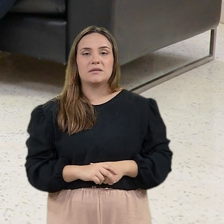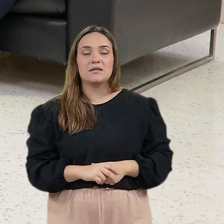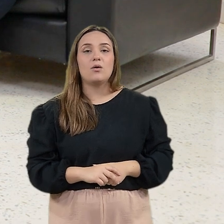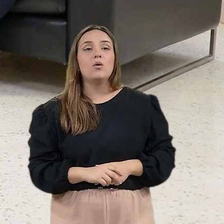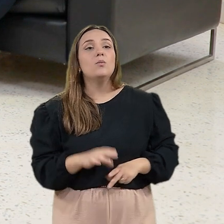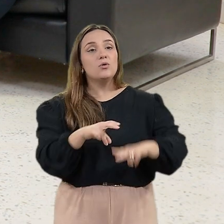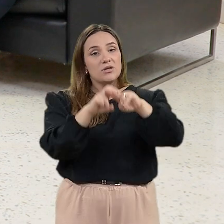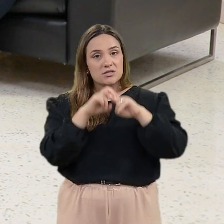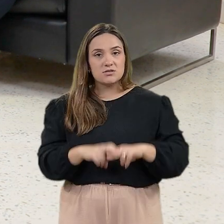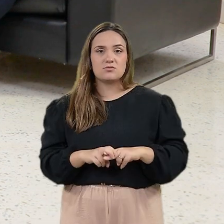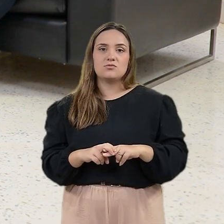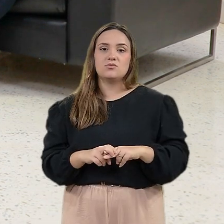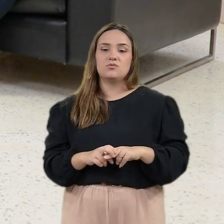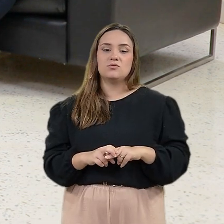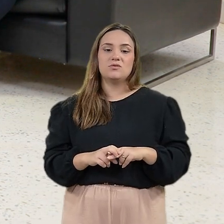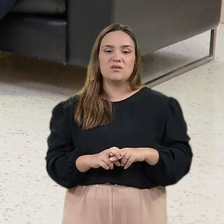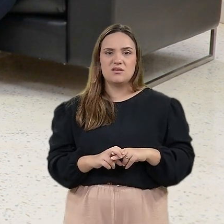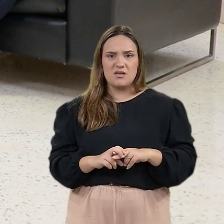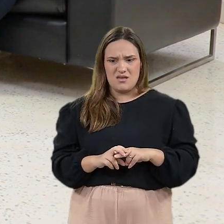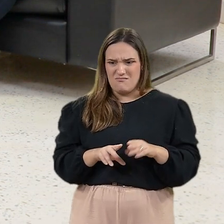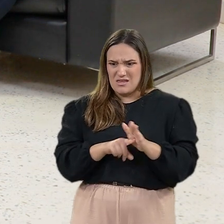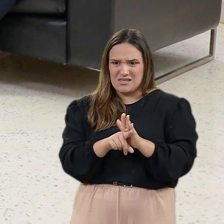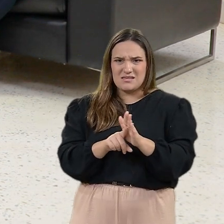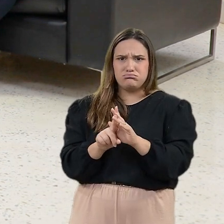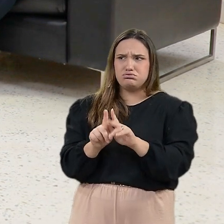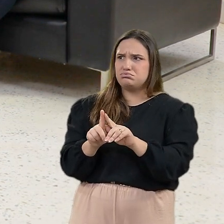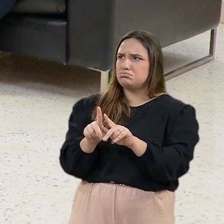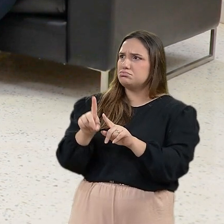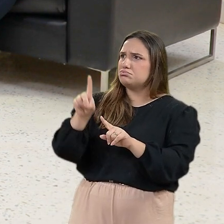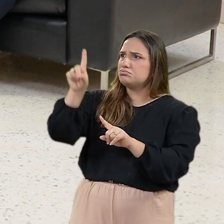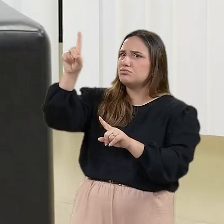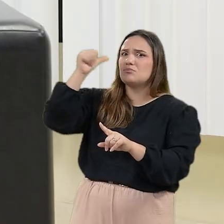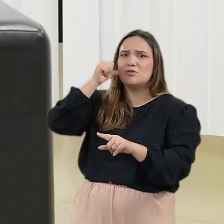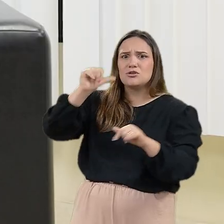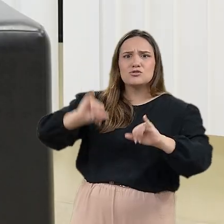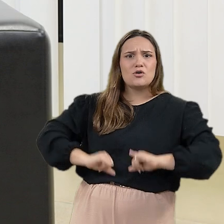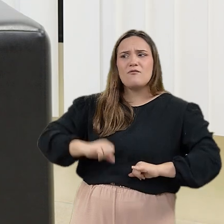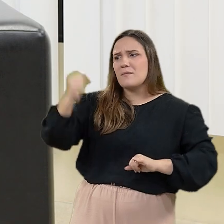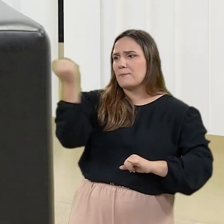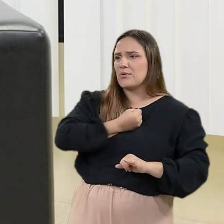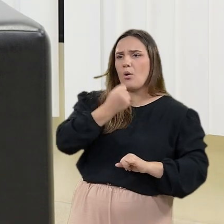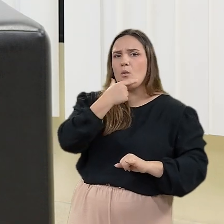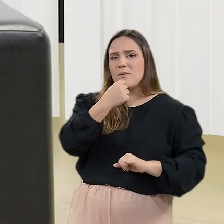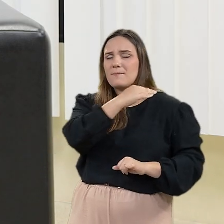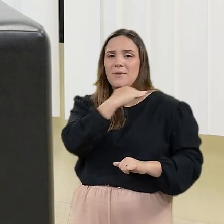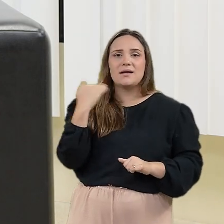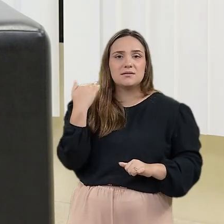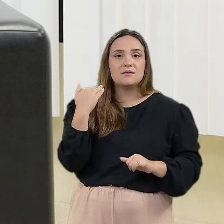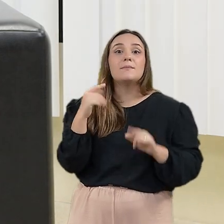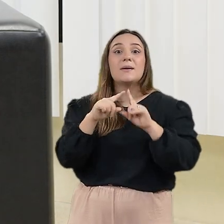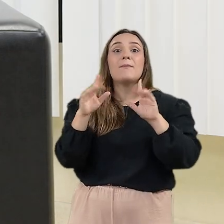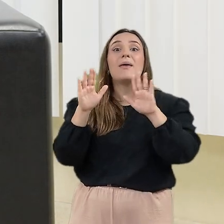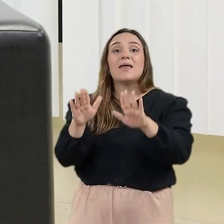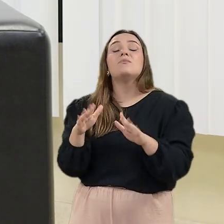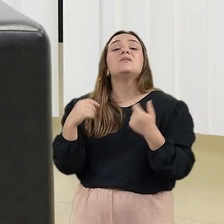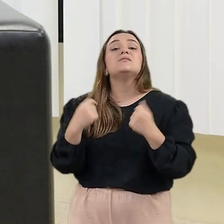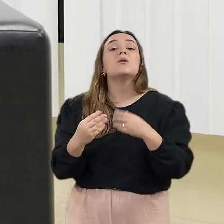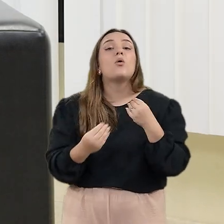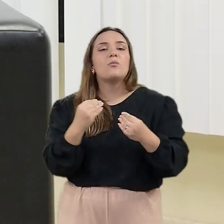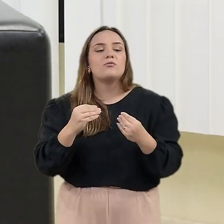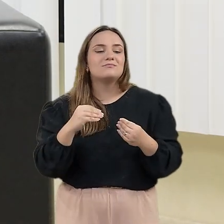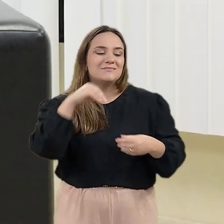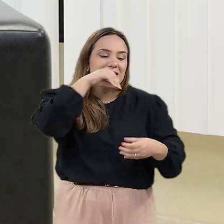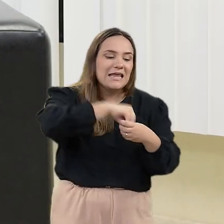um dia reduzir esses números que são assustadores, é investir nas nossas crianças, criar disciplinas na sala